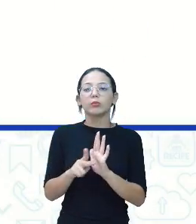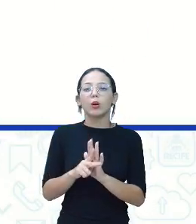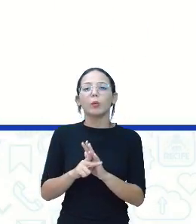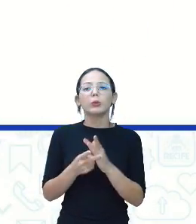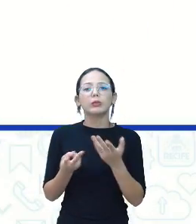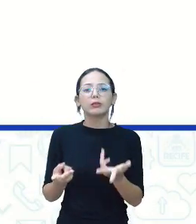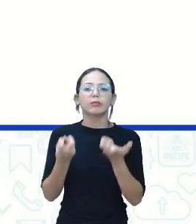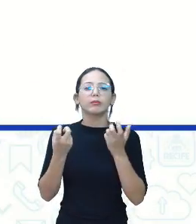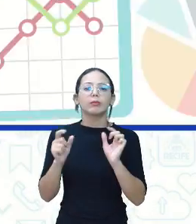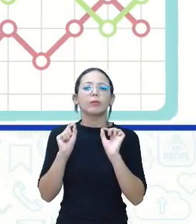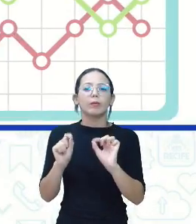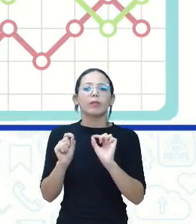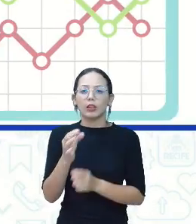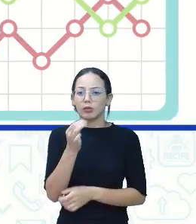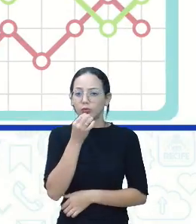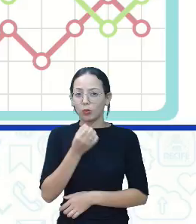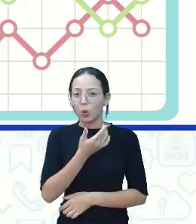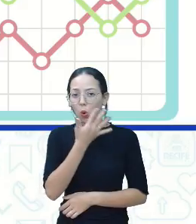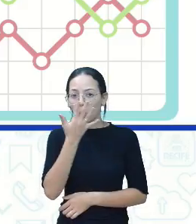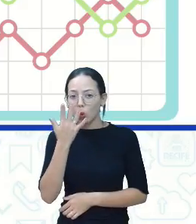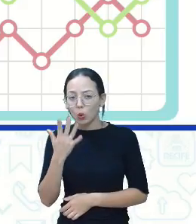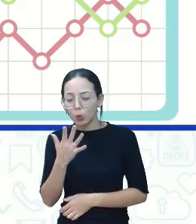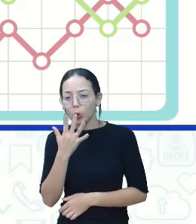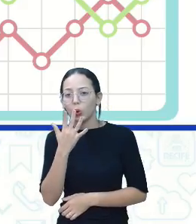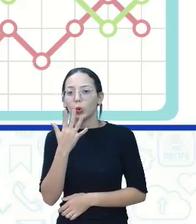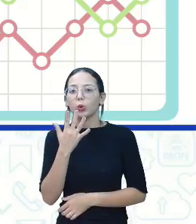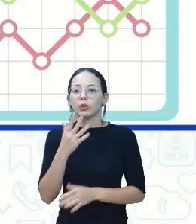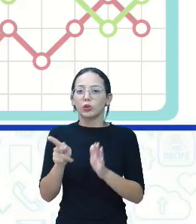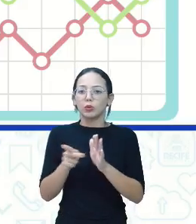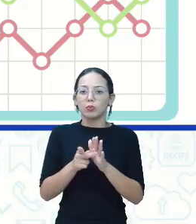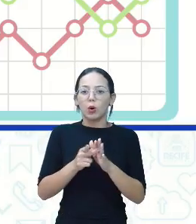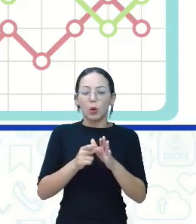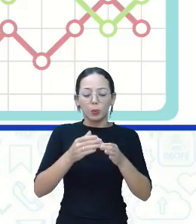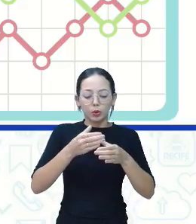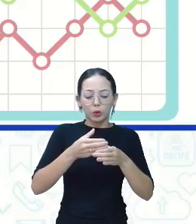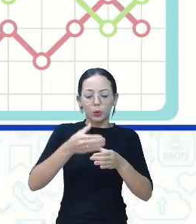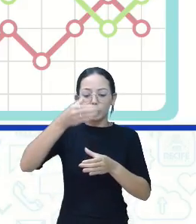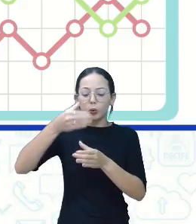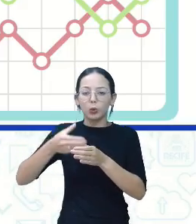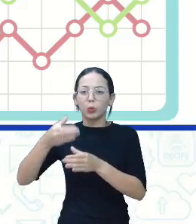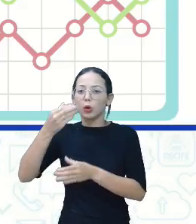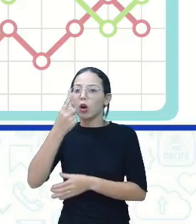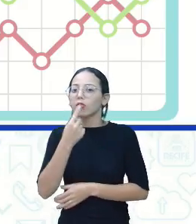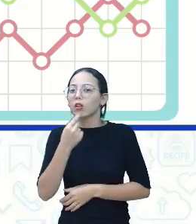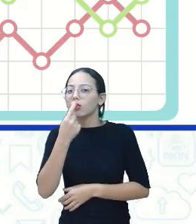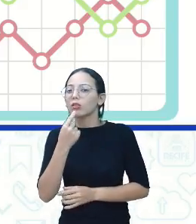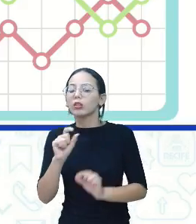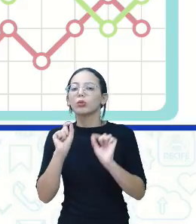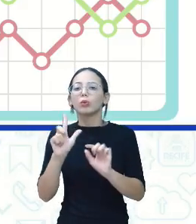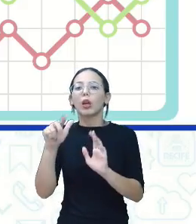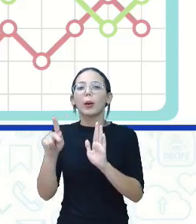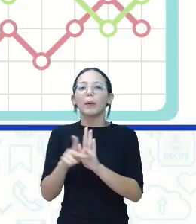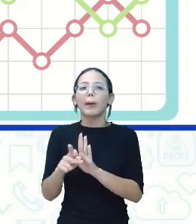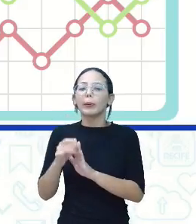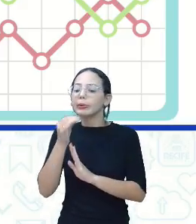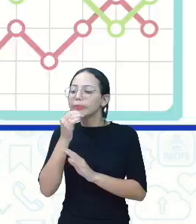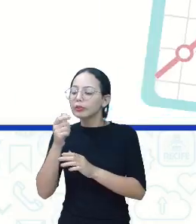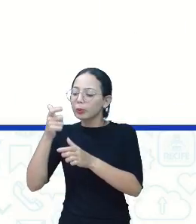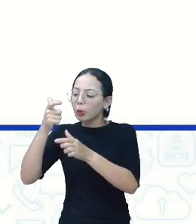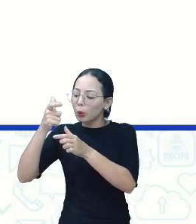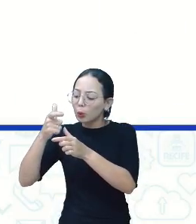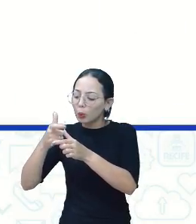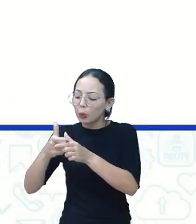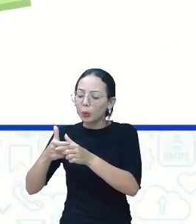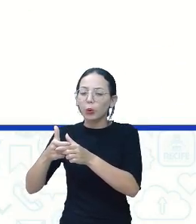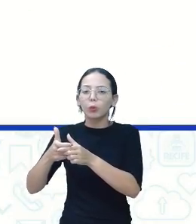eu observo que aquelas cores, aqueles retângulos ali, estou destacando aquele vermelho como sendo o menor de todos.